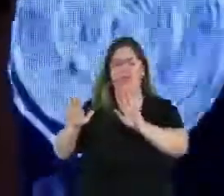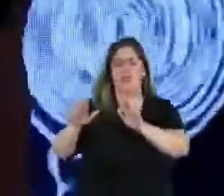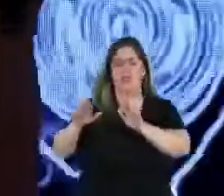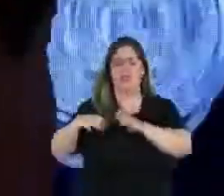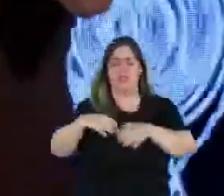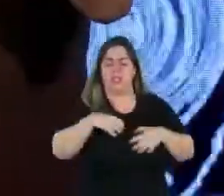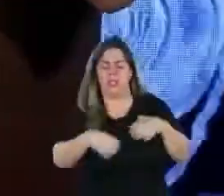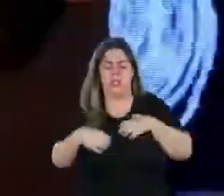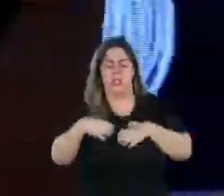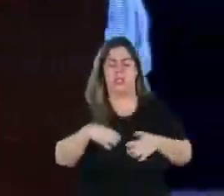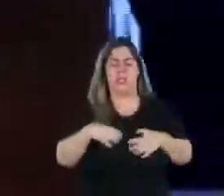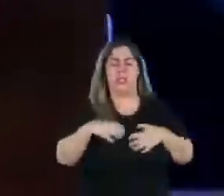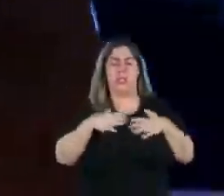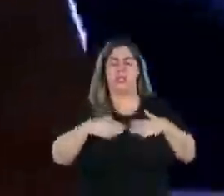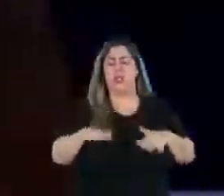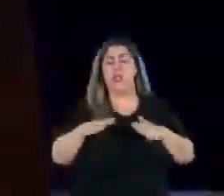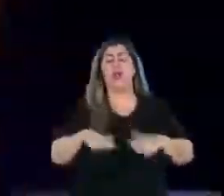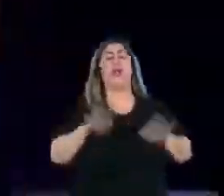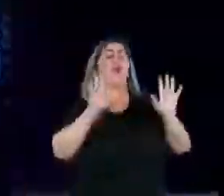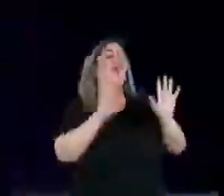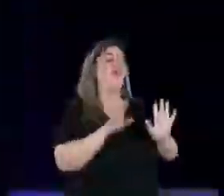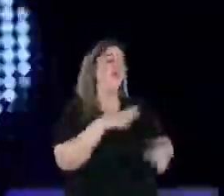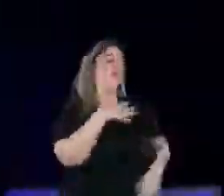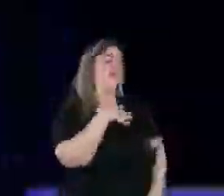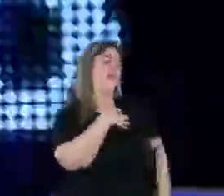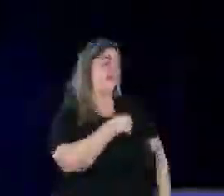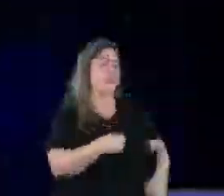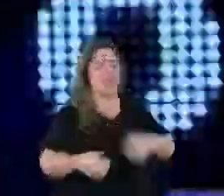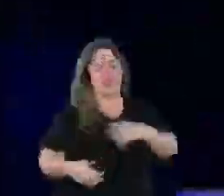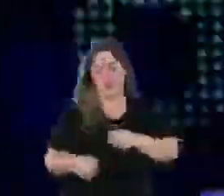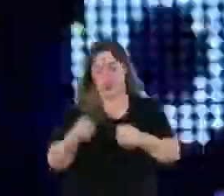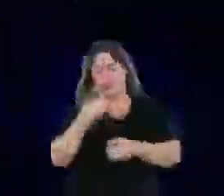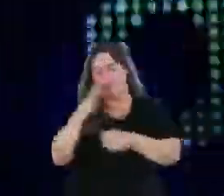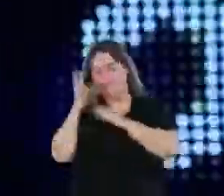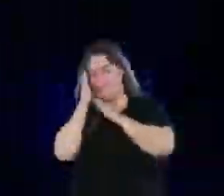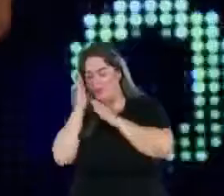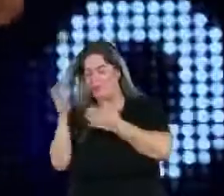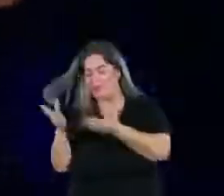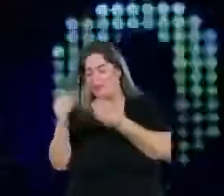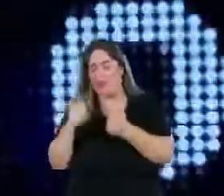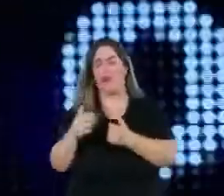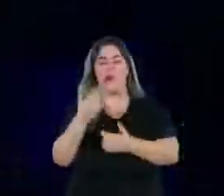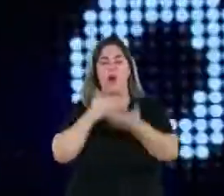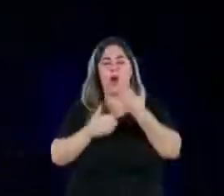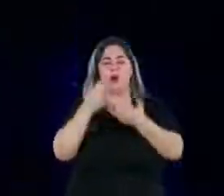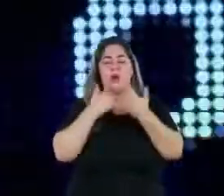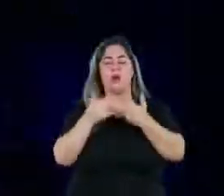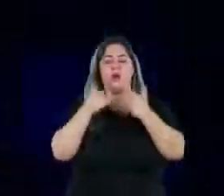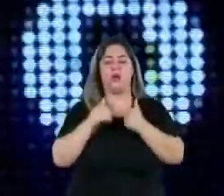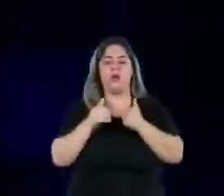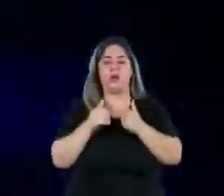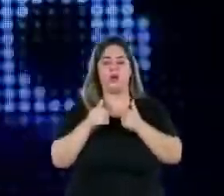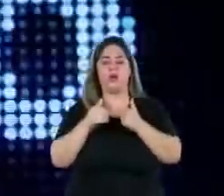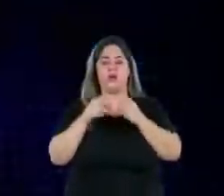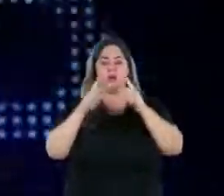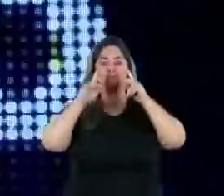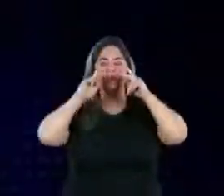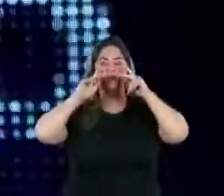Estresse. Relax. Oi, minha filha. Oi, minha outra filha. Boa noite, vamos dormir. Oi, minha esposa. Fast food, fast food. O Homo